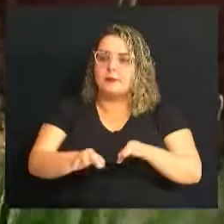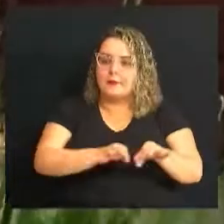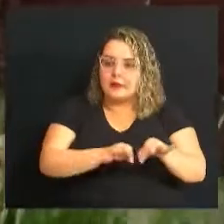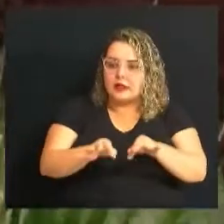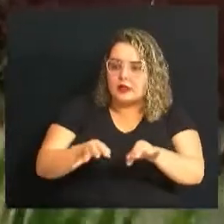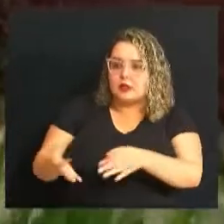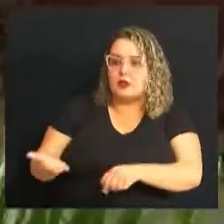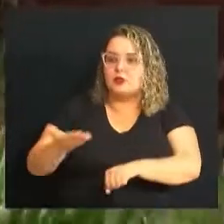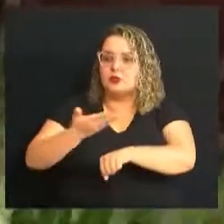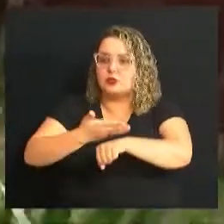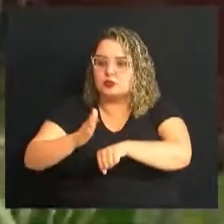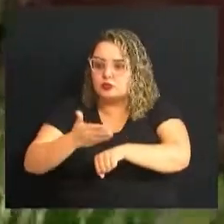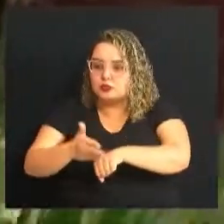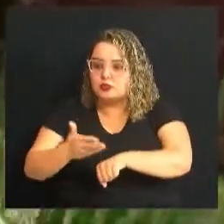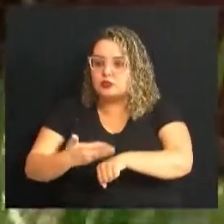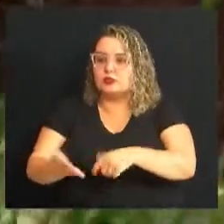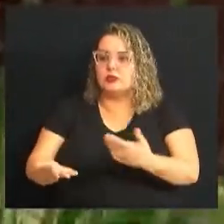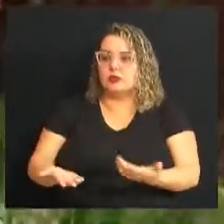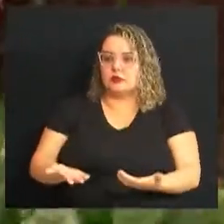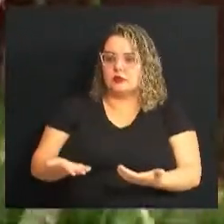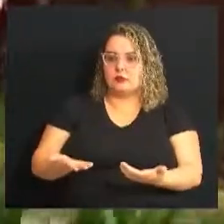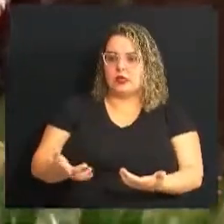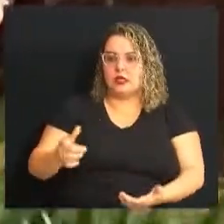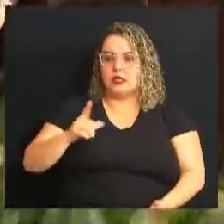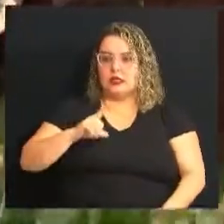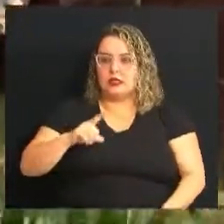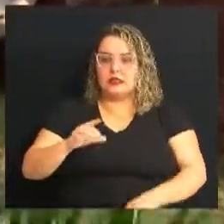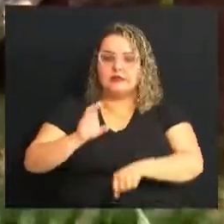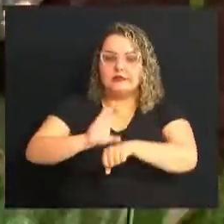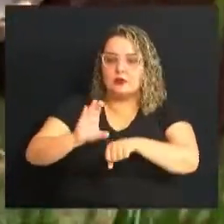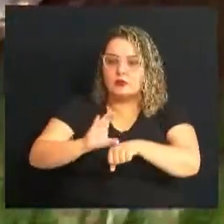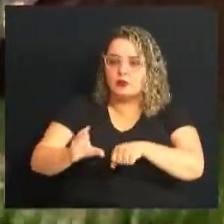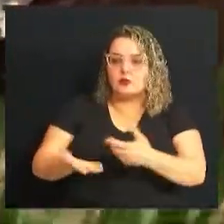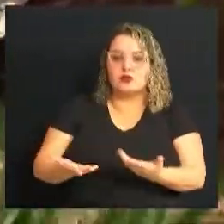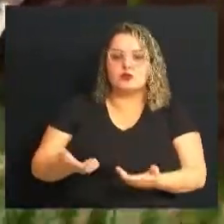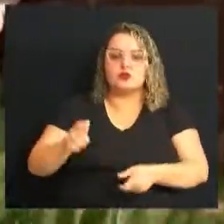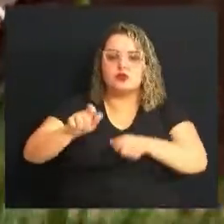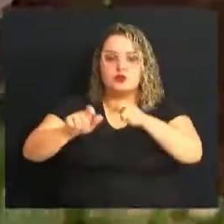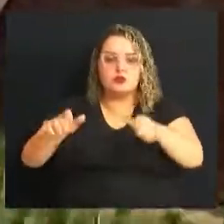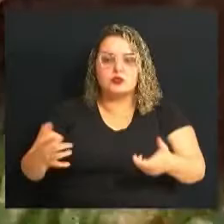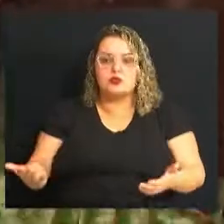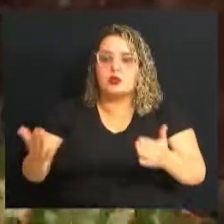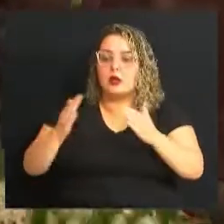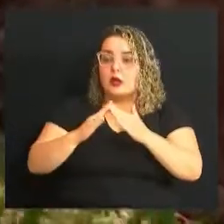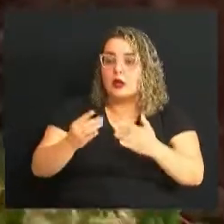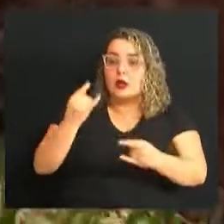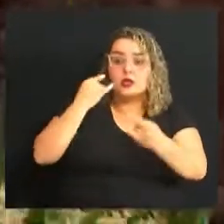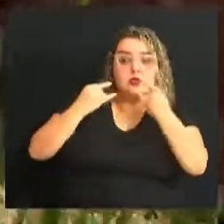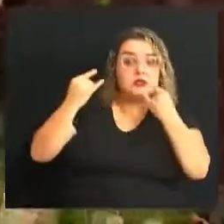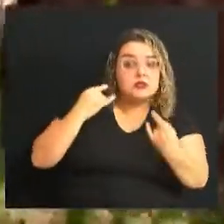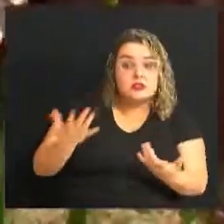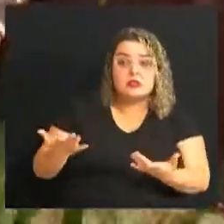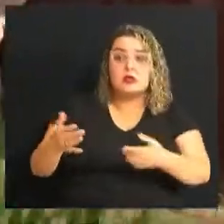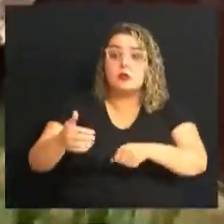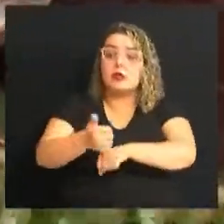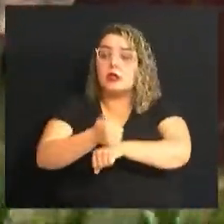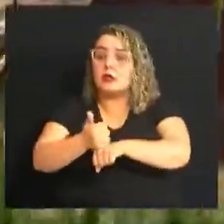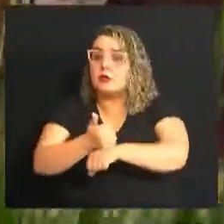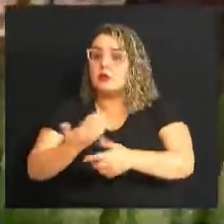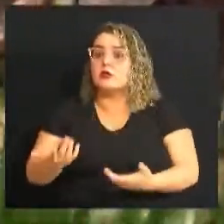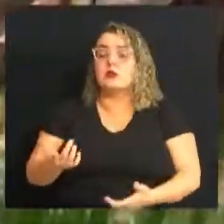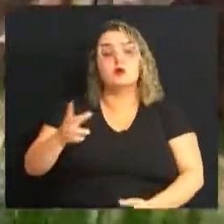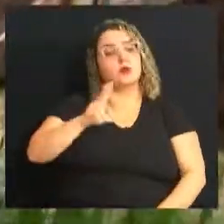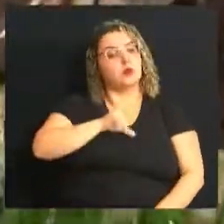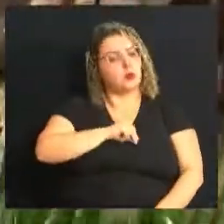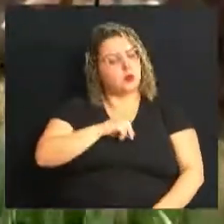Um treinamento, teve algum curso, o pessoal que está em casa se interessando pela profissão, puxa vida, como é